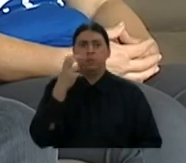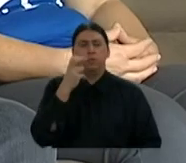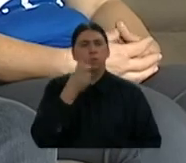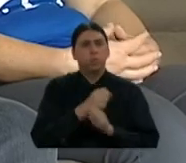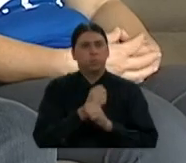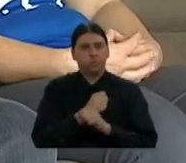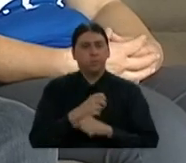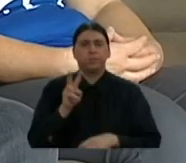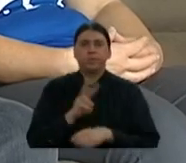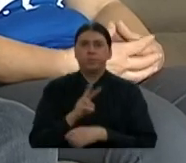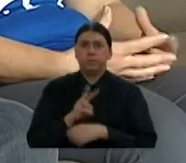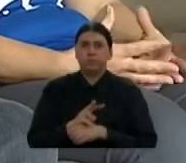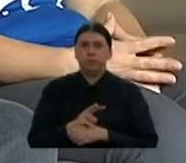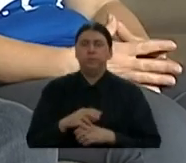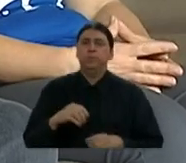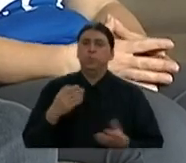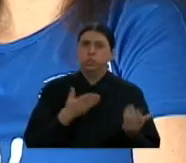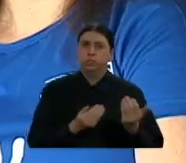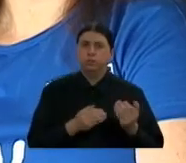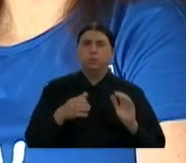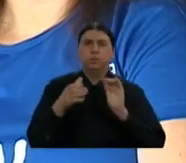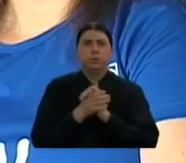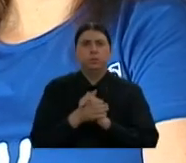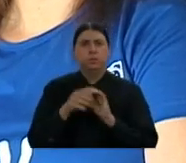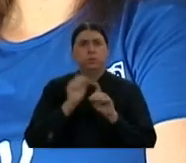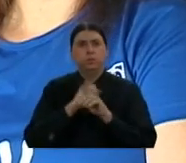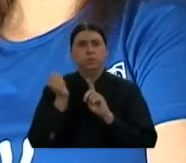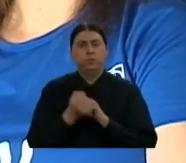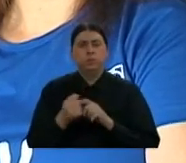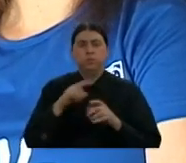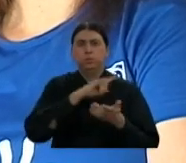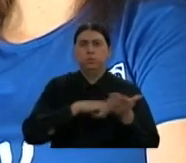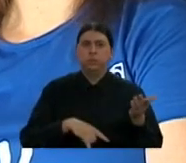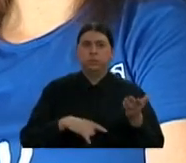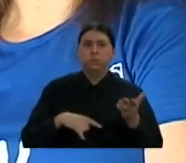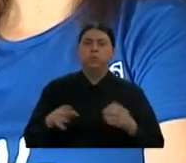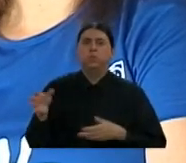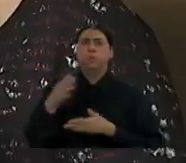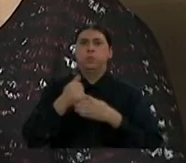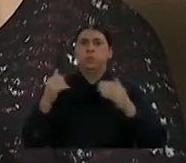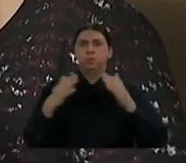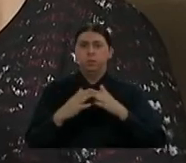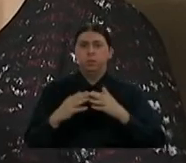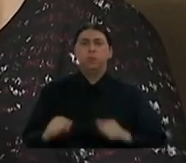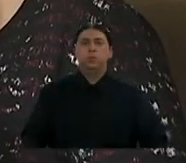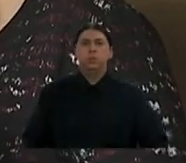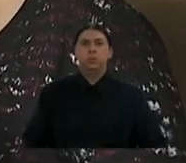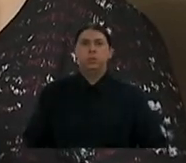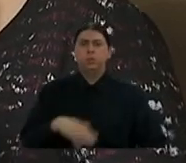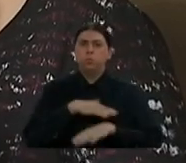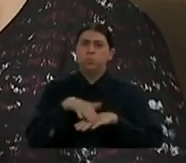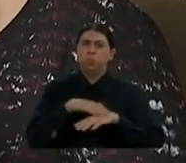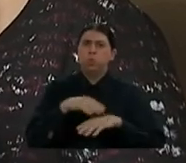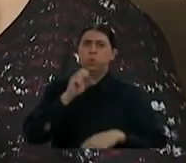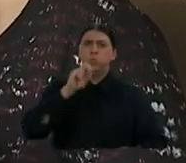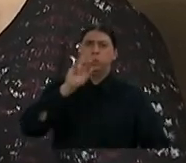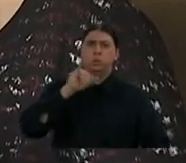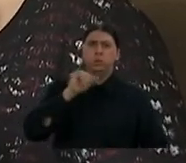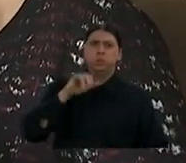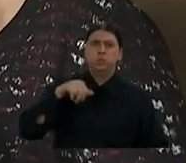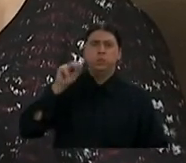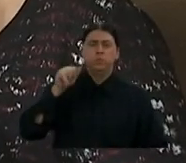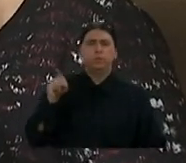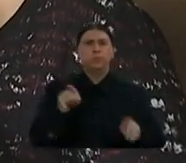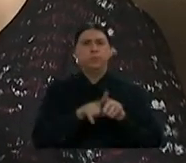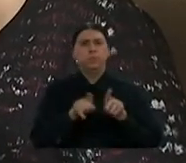cuida desses jovens é um casal social contratado pelo abrigo joão paulo 2º nós vamos conversar com a susana e com luiz